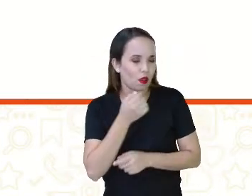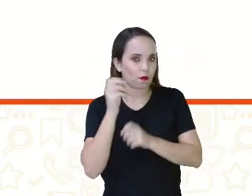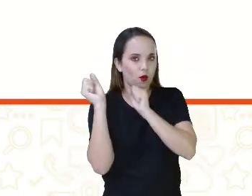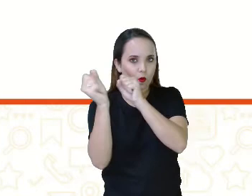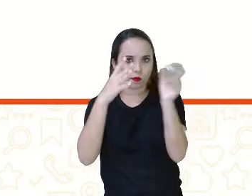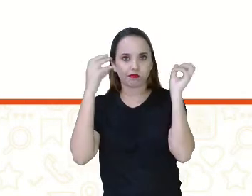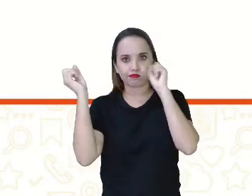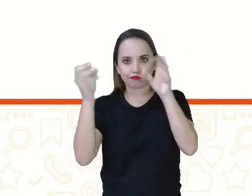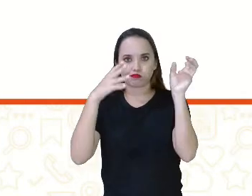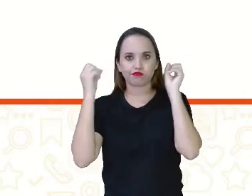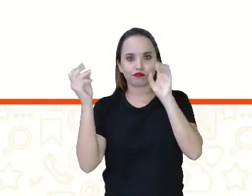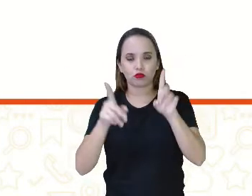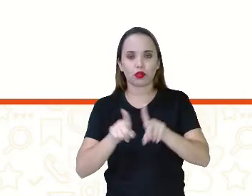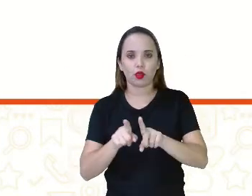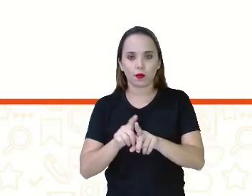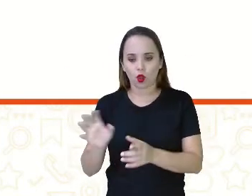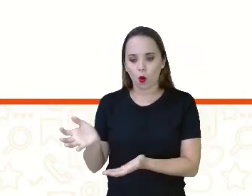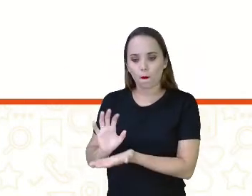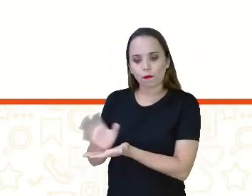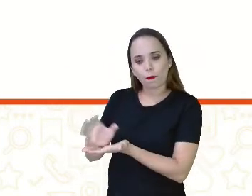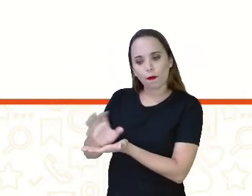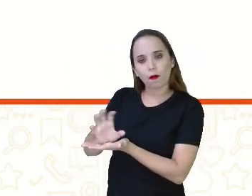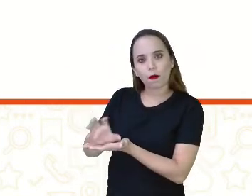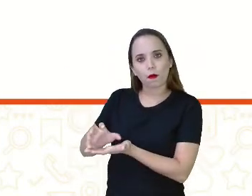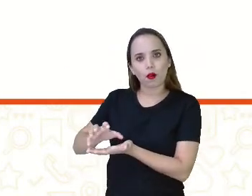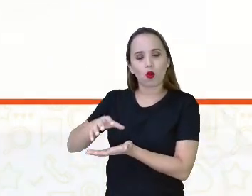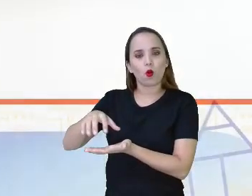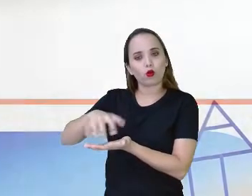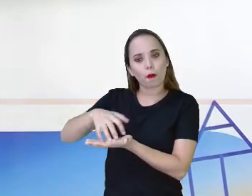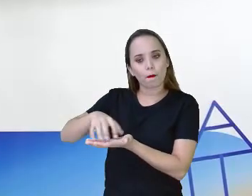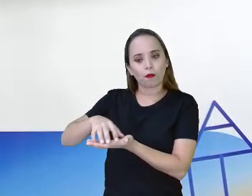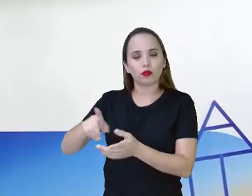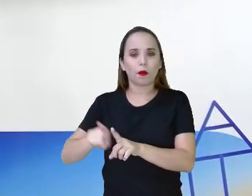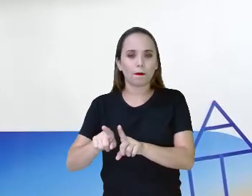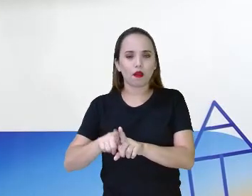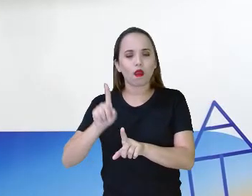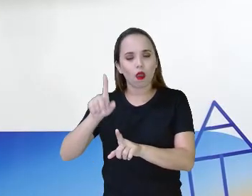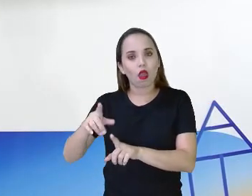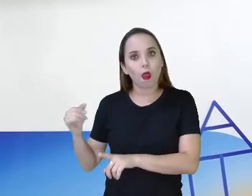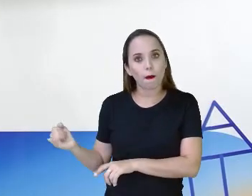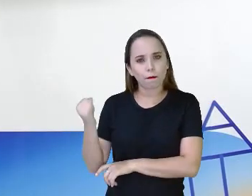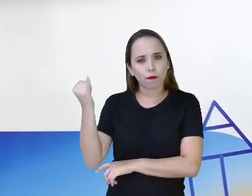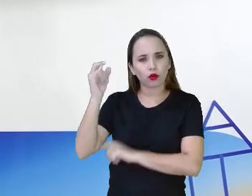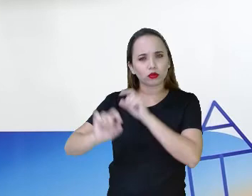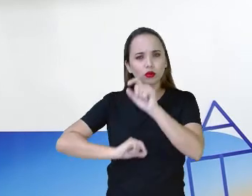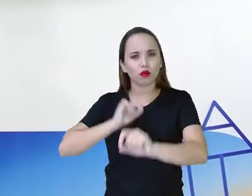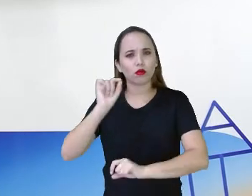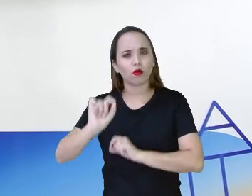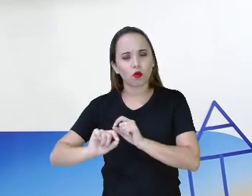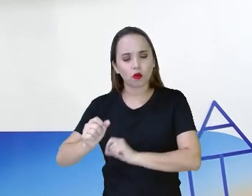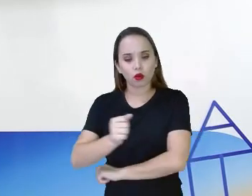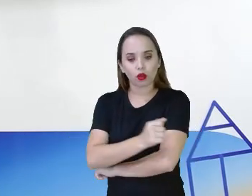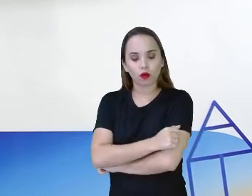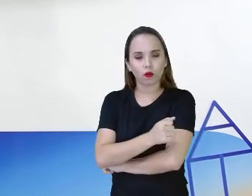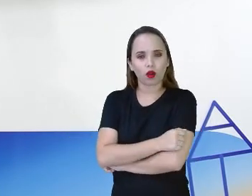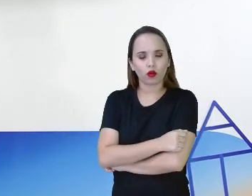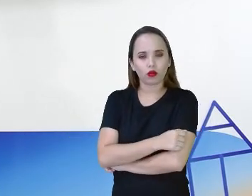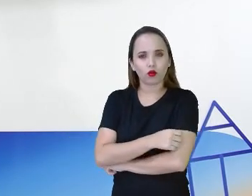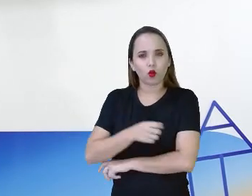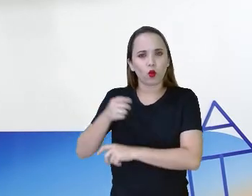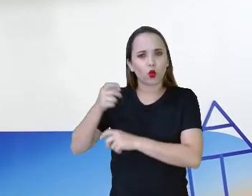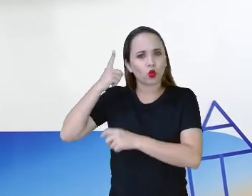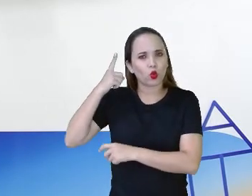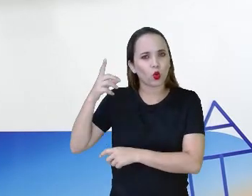de um sinal sonoro da polícia. Então, é importante que ele reconheça aquele determinado, que a gente pode chamar